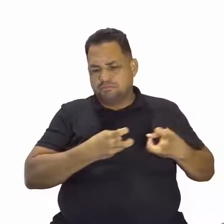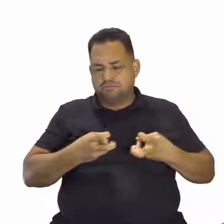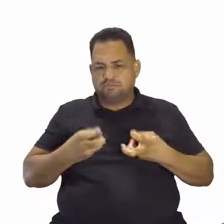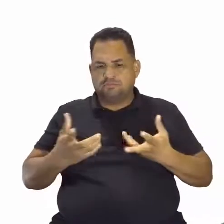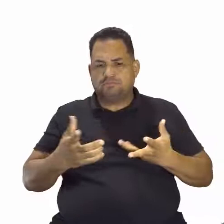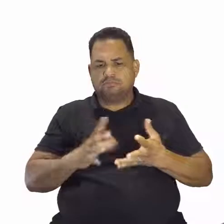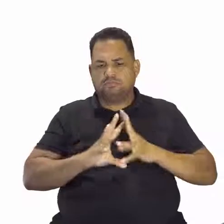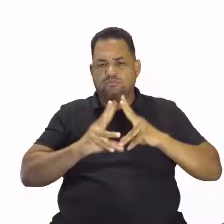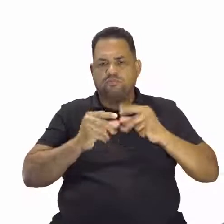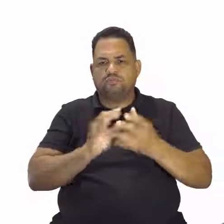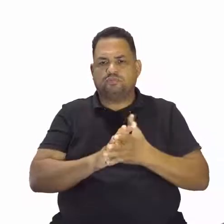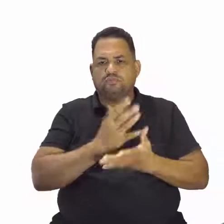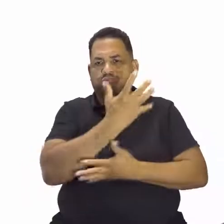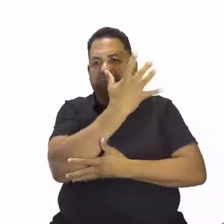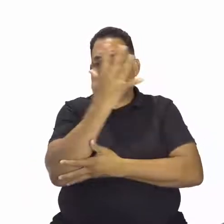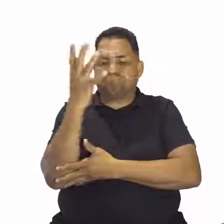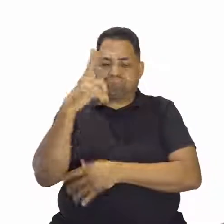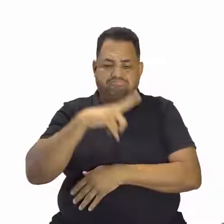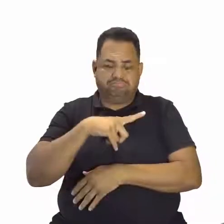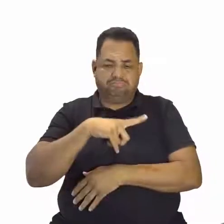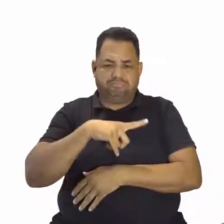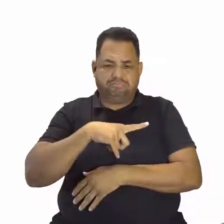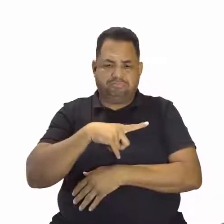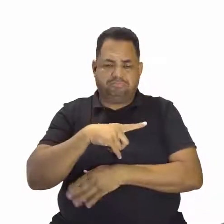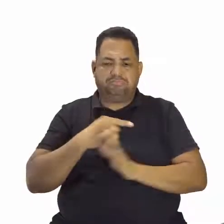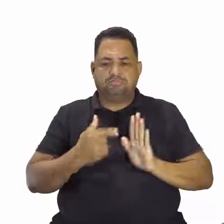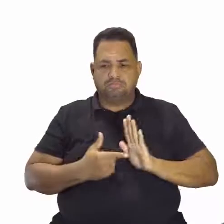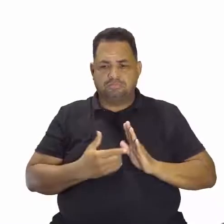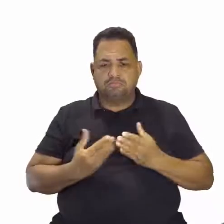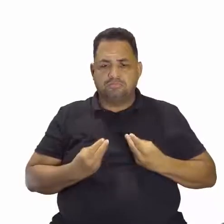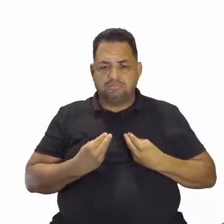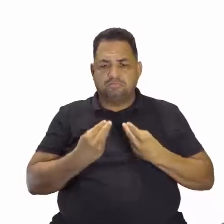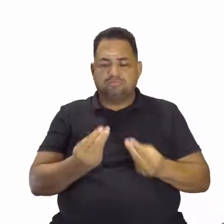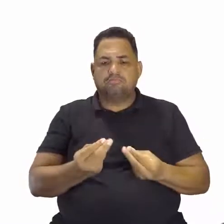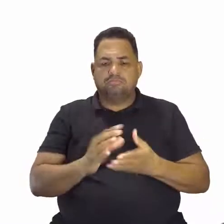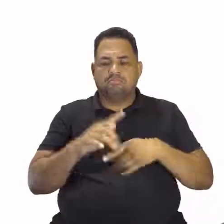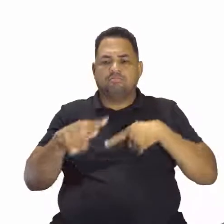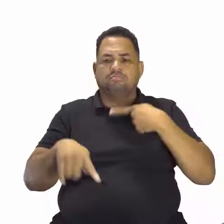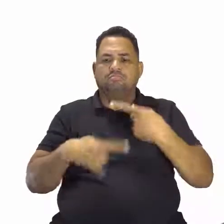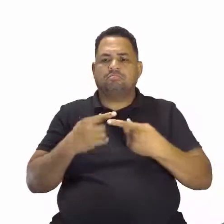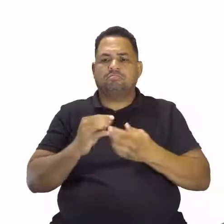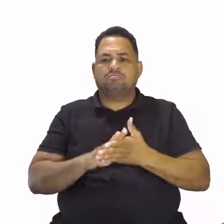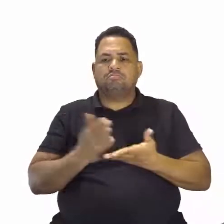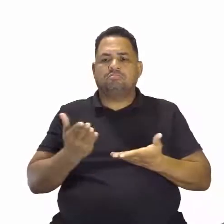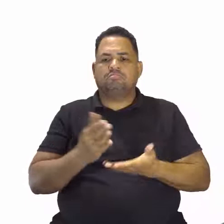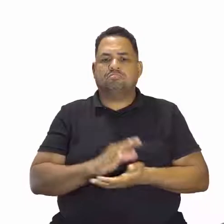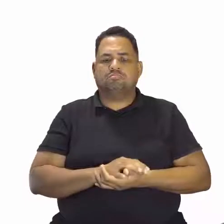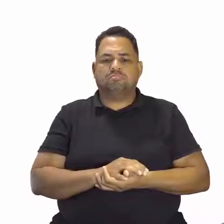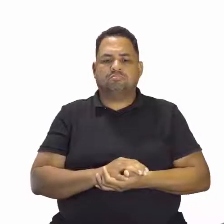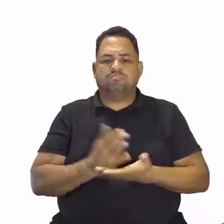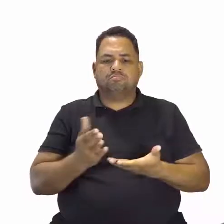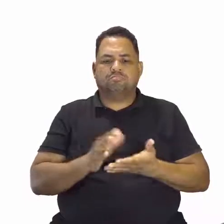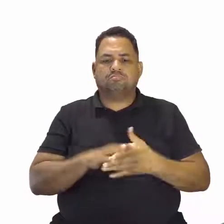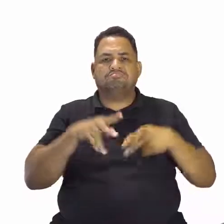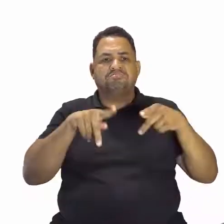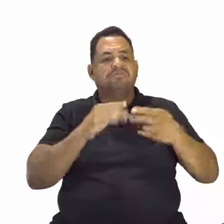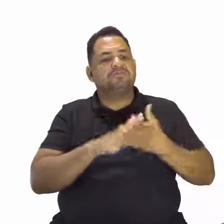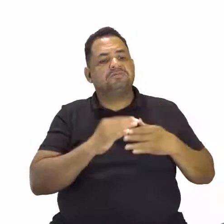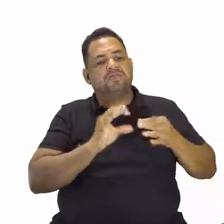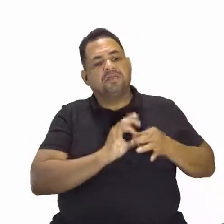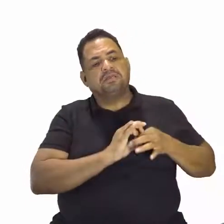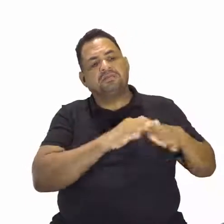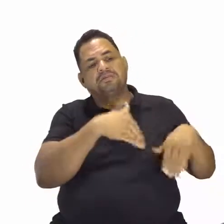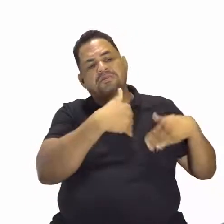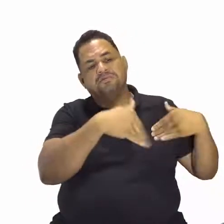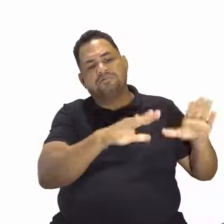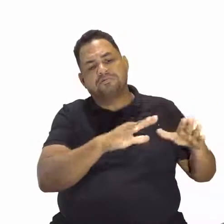usufruir de tudo que a floresta tem para oferecer e depois ir para enricar, né? E a população fica aqui na